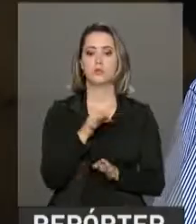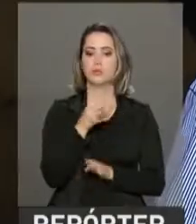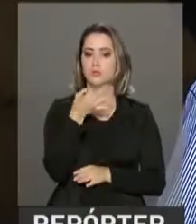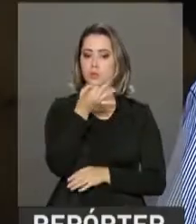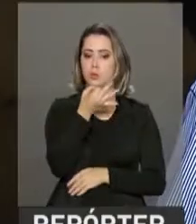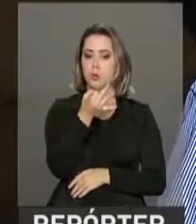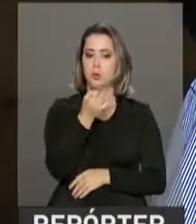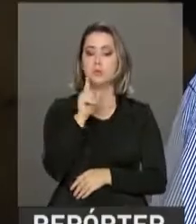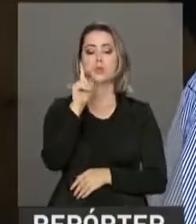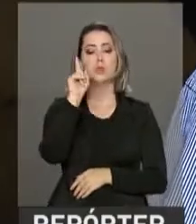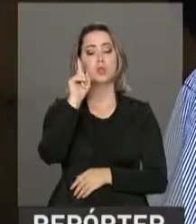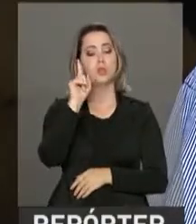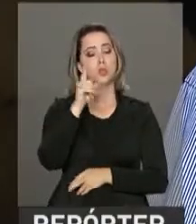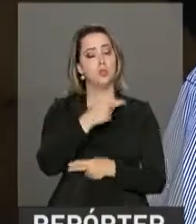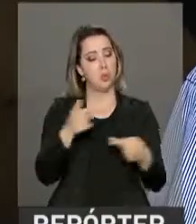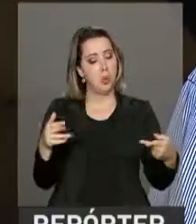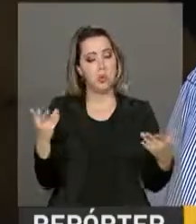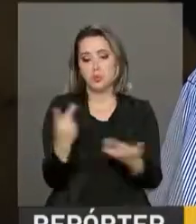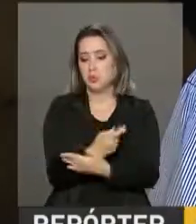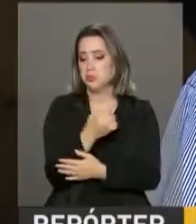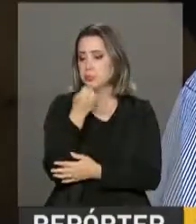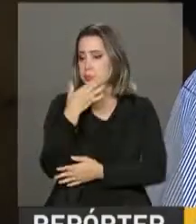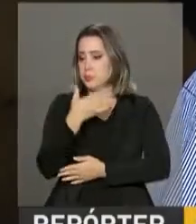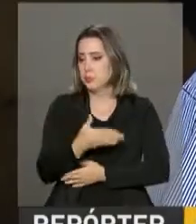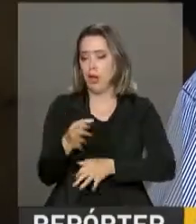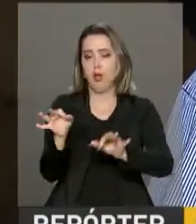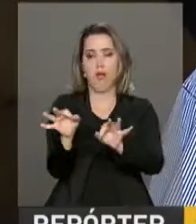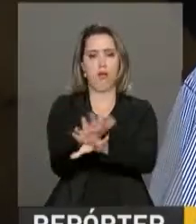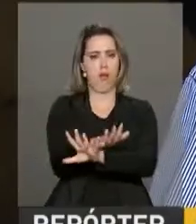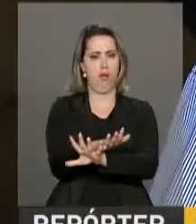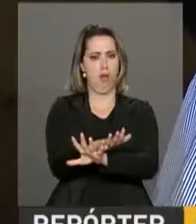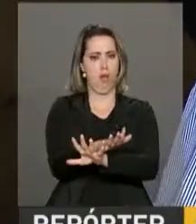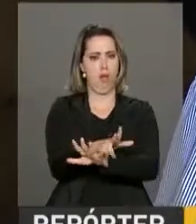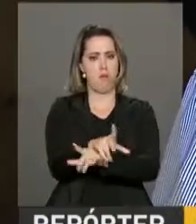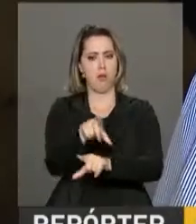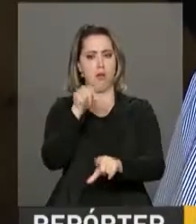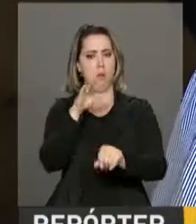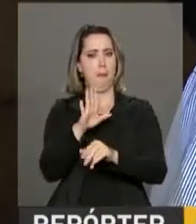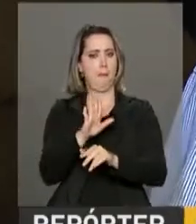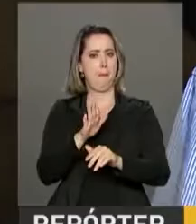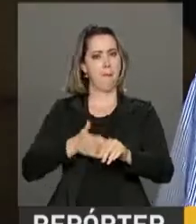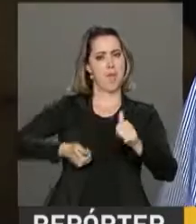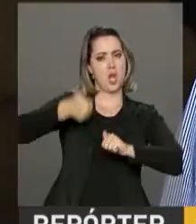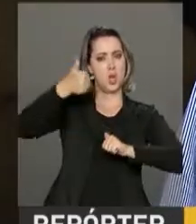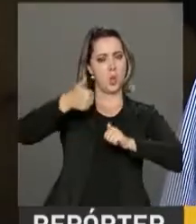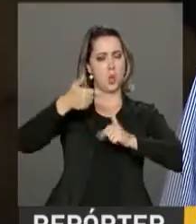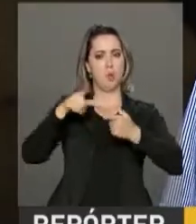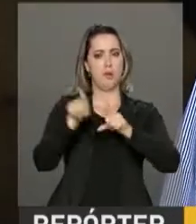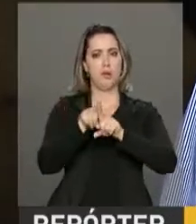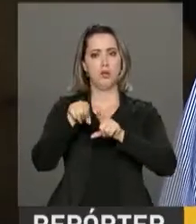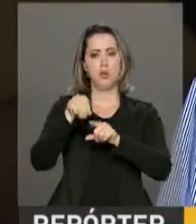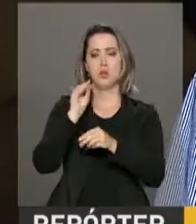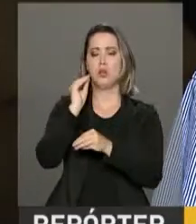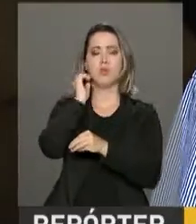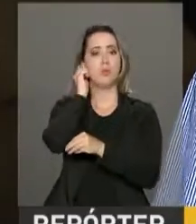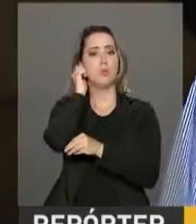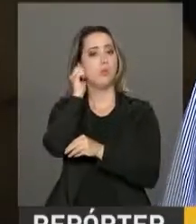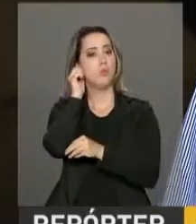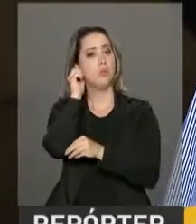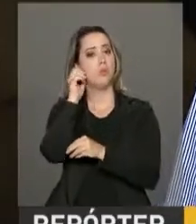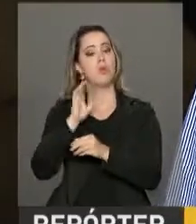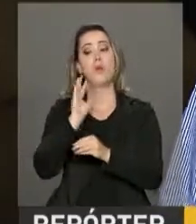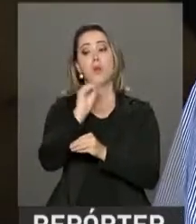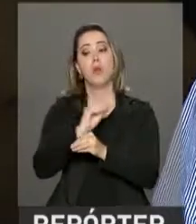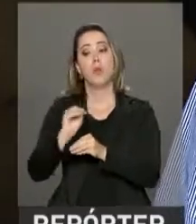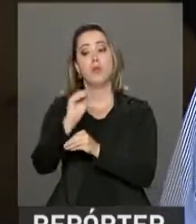a reforma tem como base o fim dos privilégios ter como base também a preservação das pessoas mais pobres